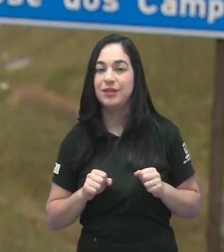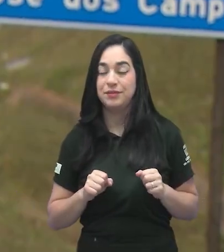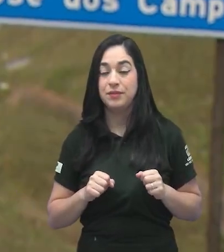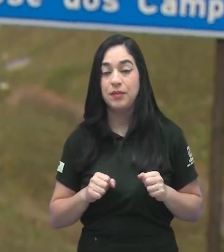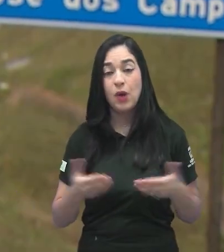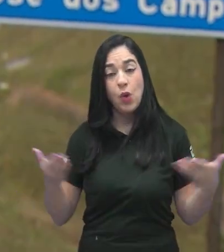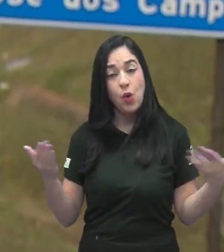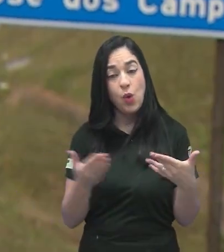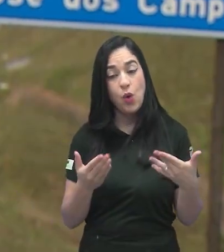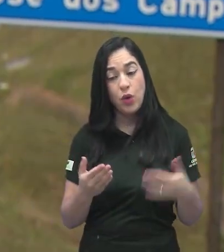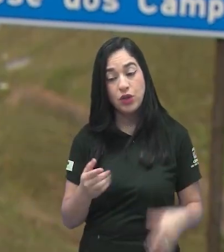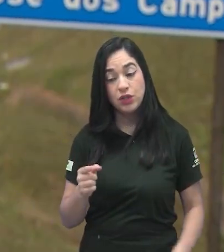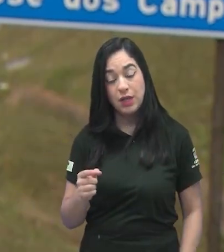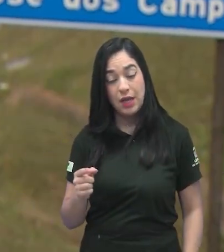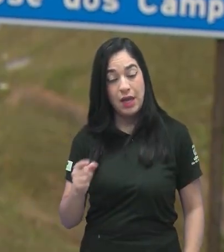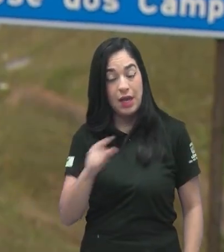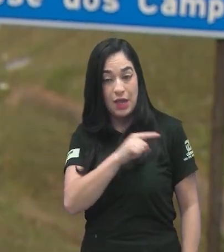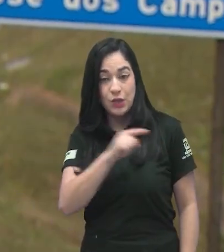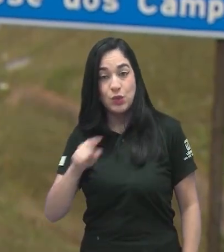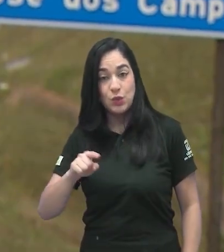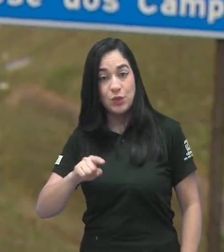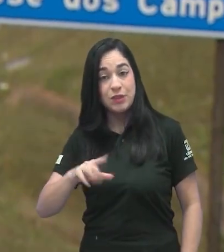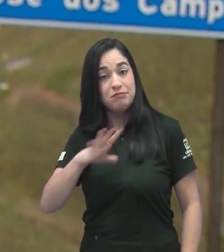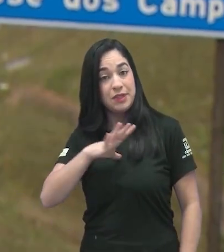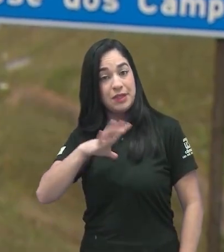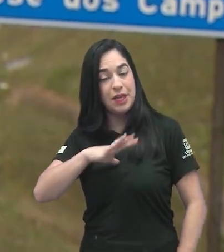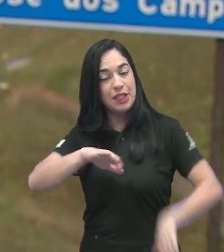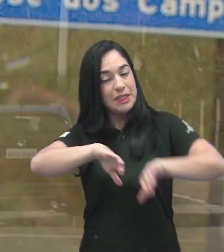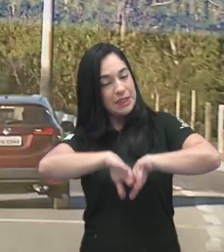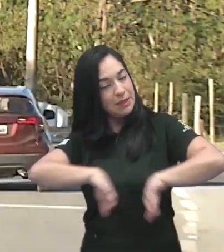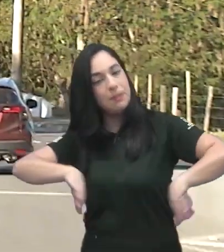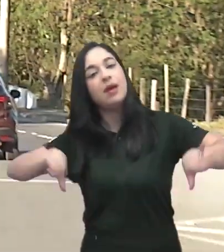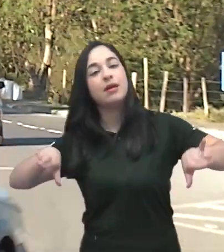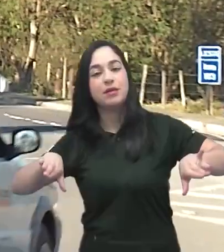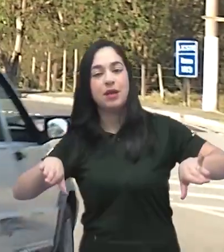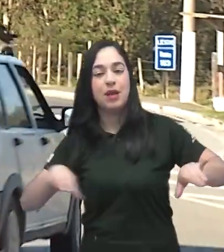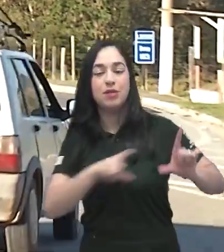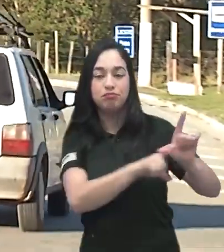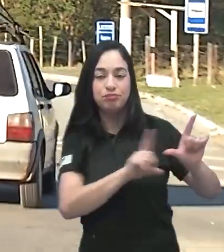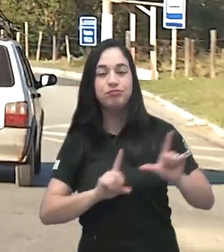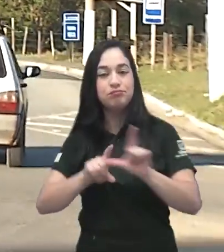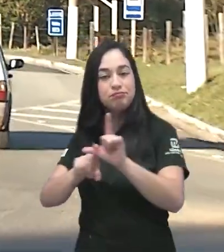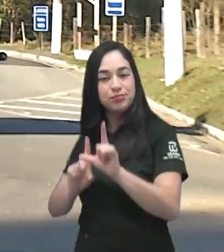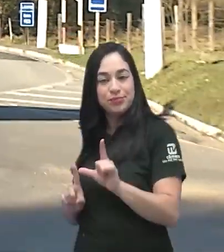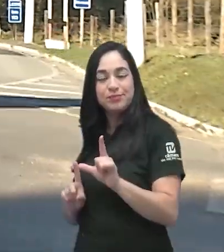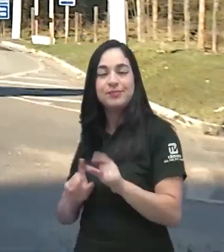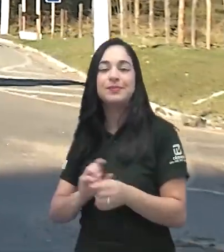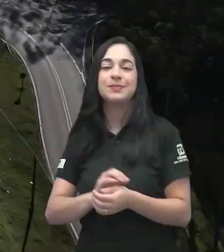rumo. Hoje, as duas cidades são independentes.